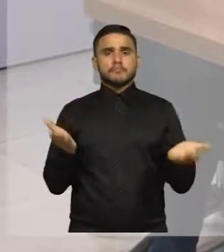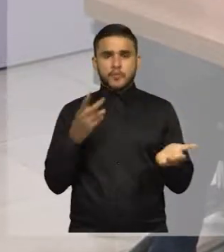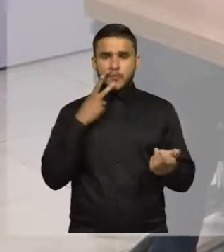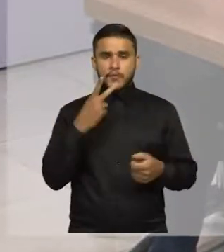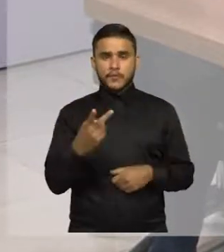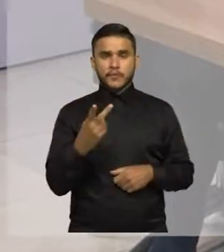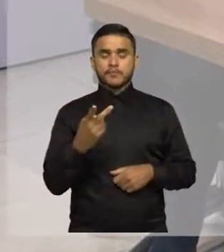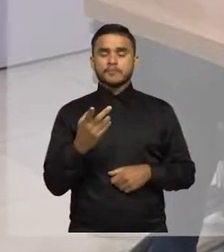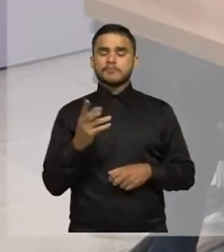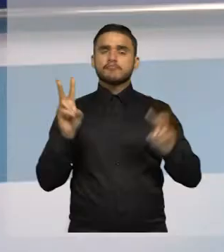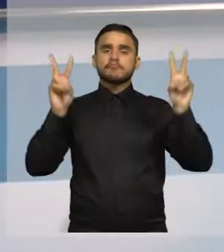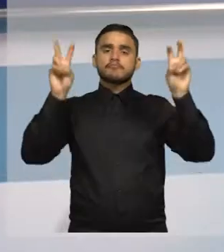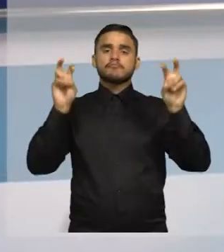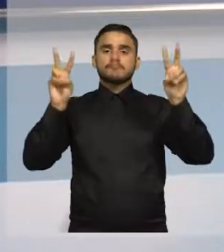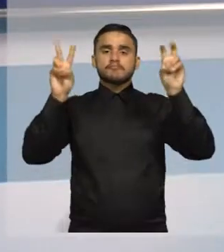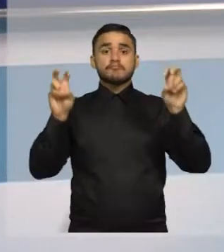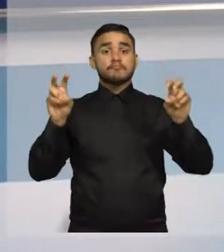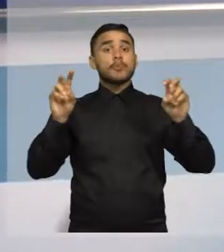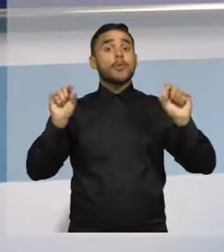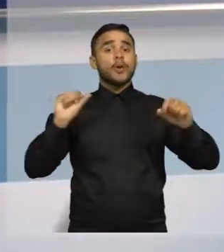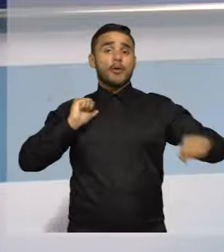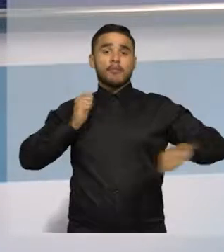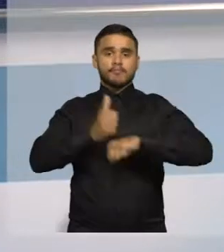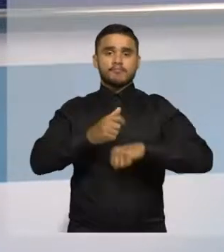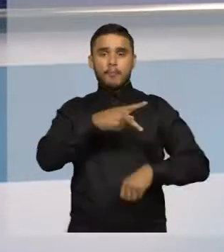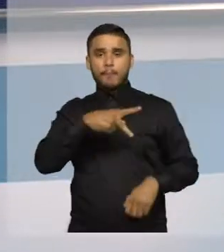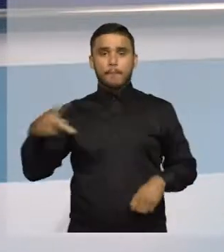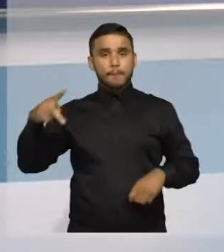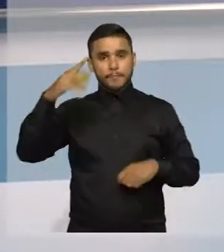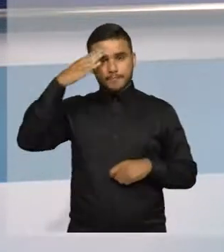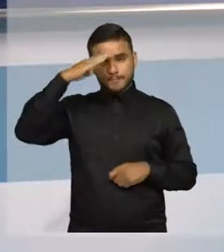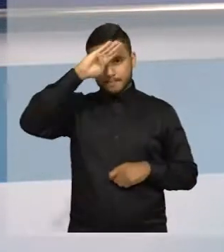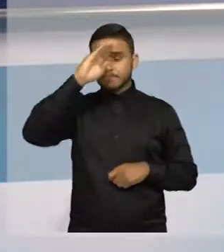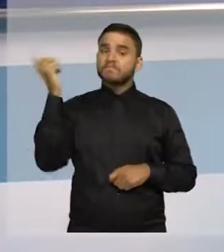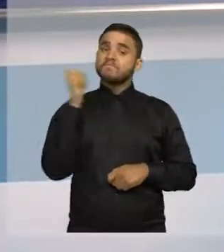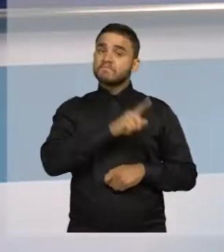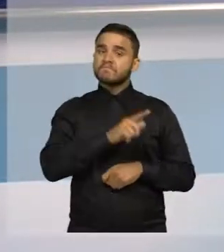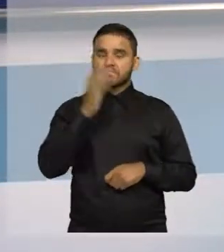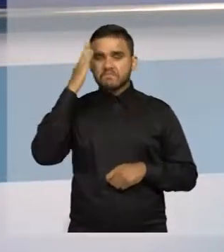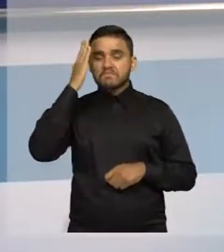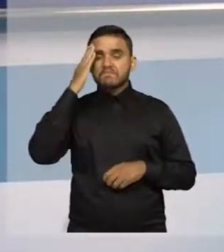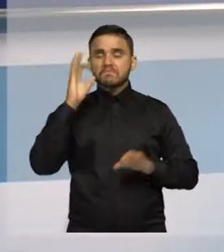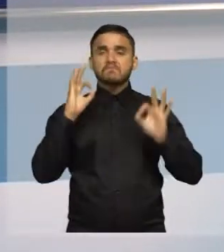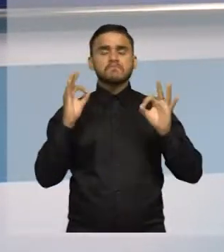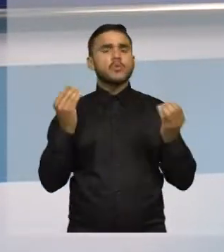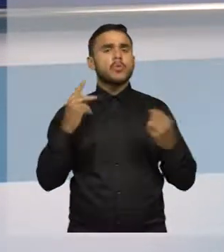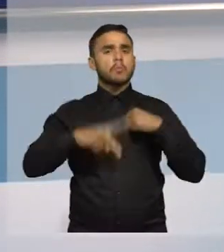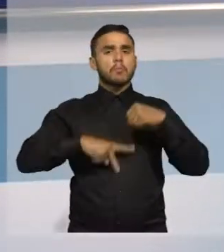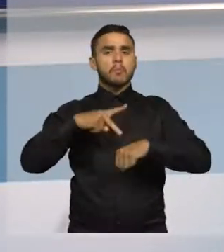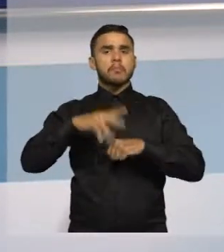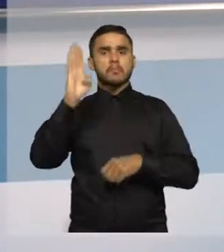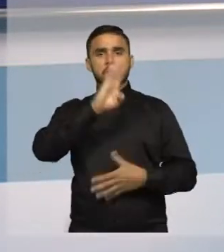ser outra. A eleição do presidente Bolsonaro e seus reflexos, digamos assim, para o